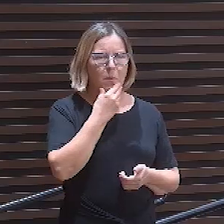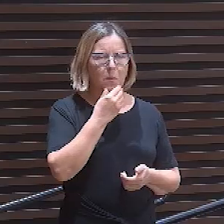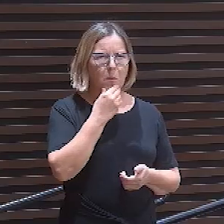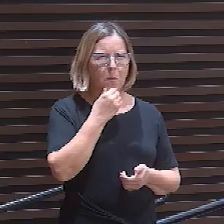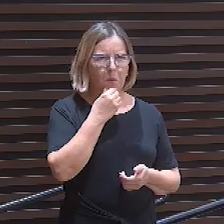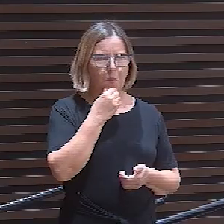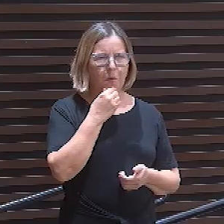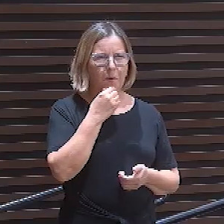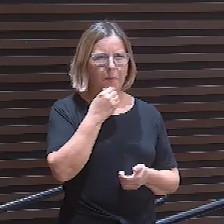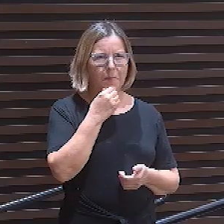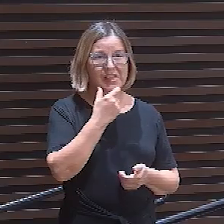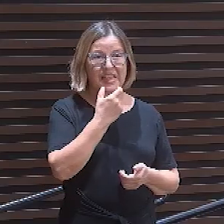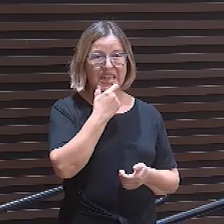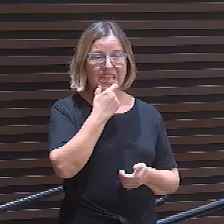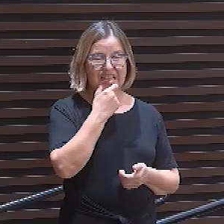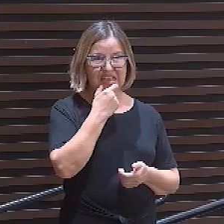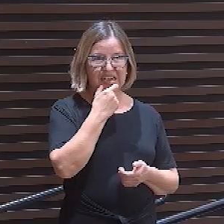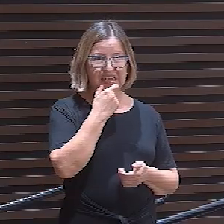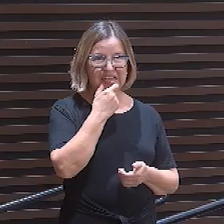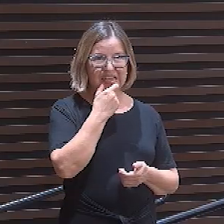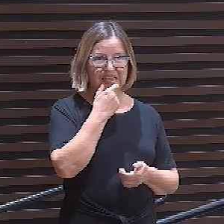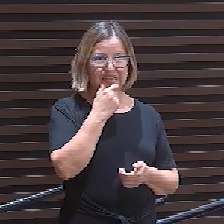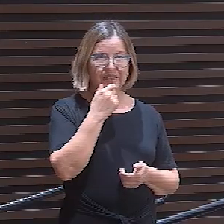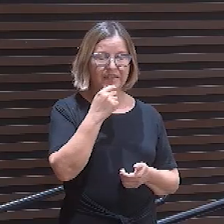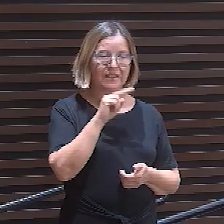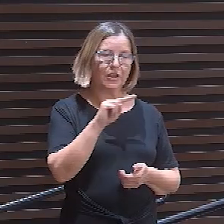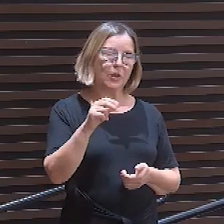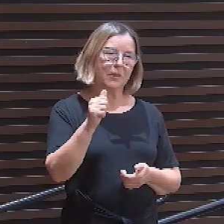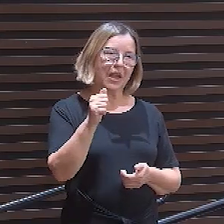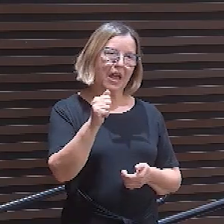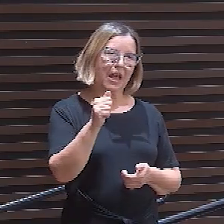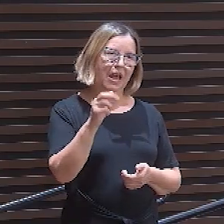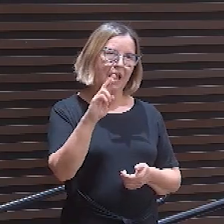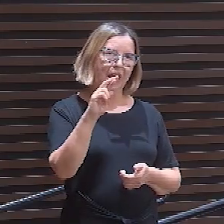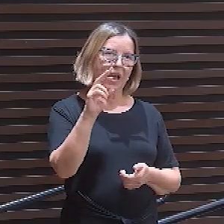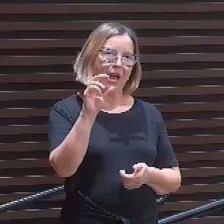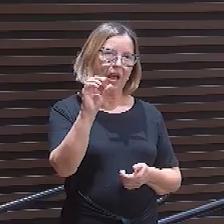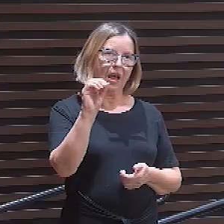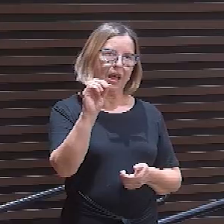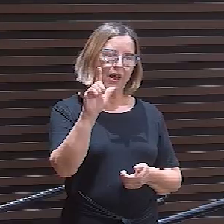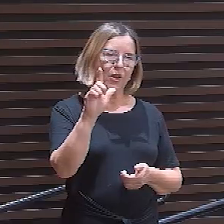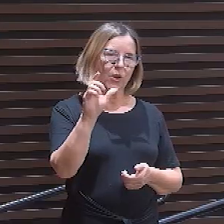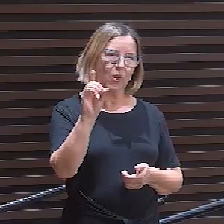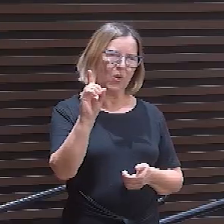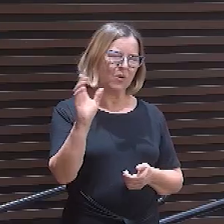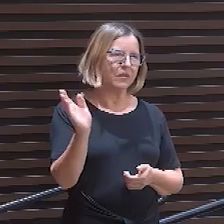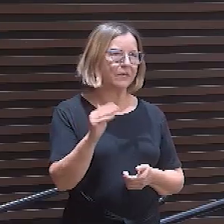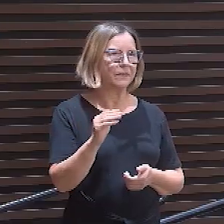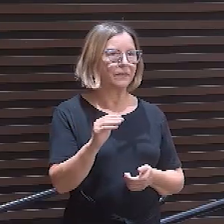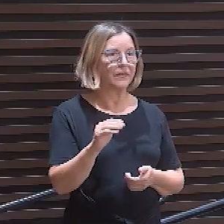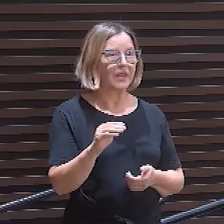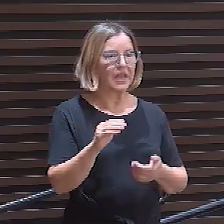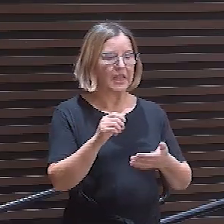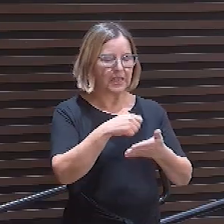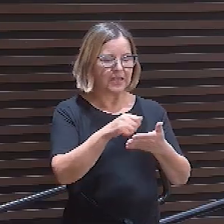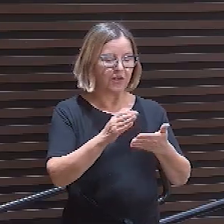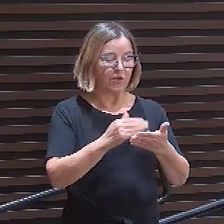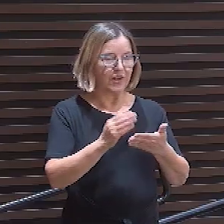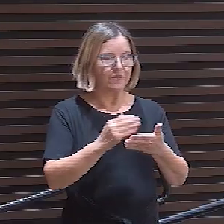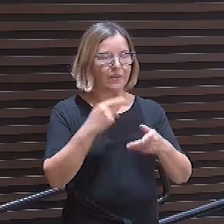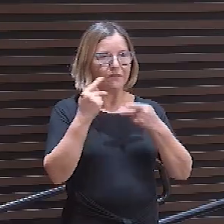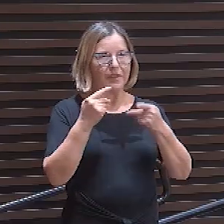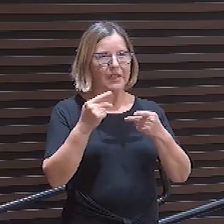Harold Toynbee. Num dos seus livros sobre a história contemporânea, ele disse: a